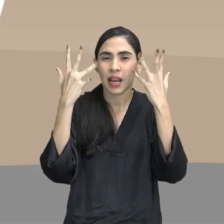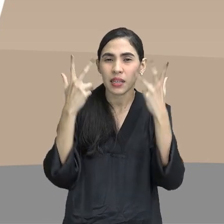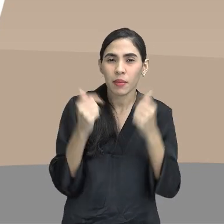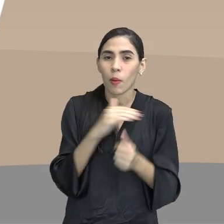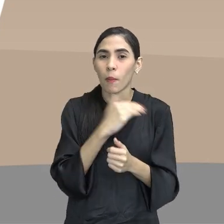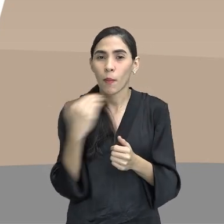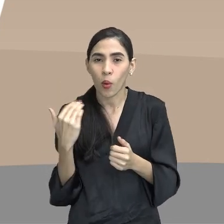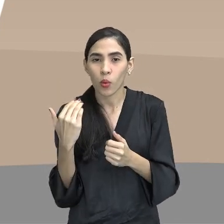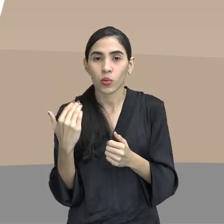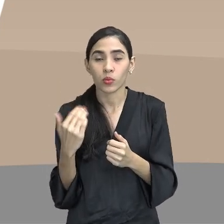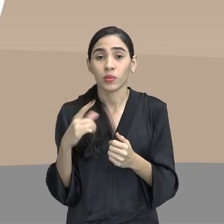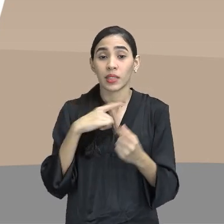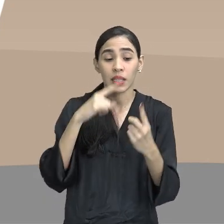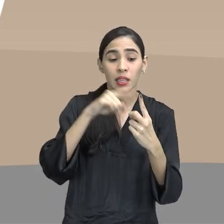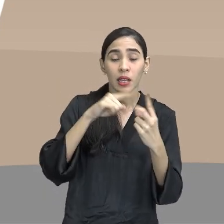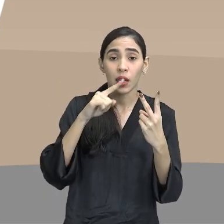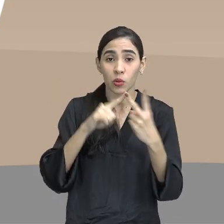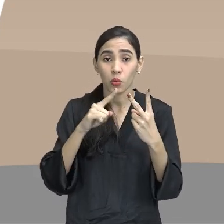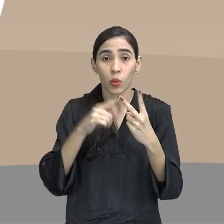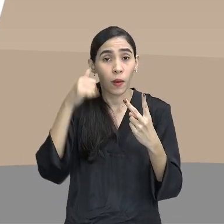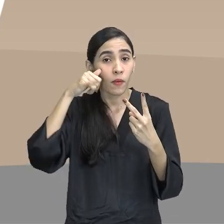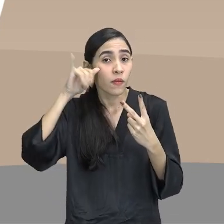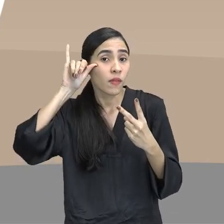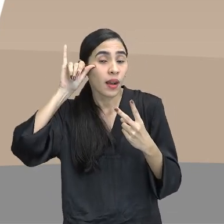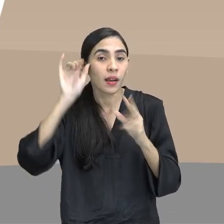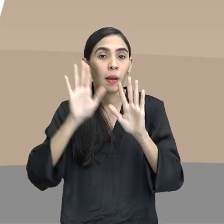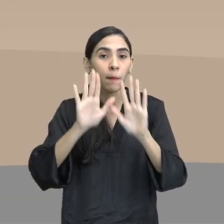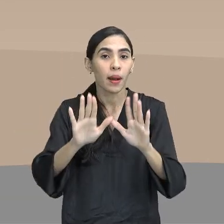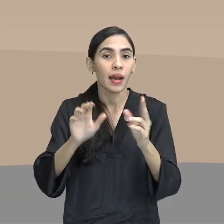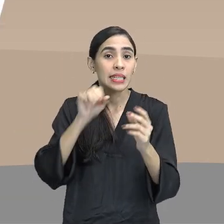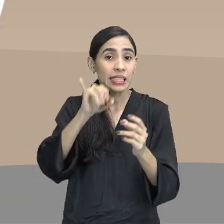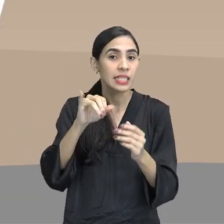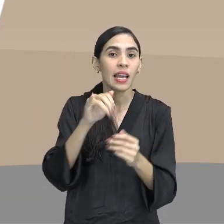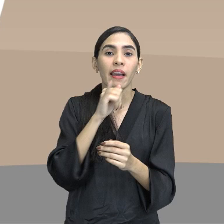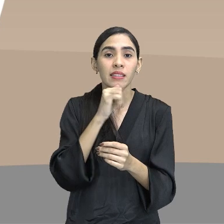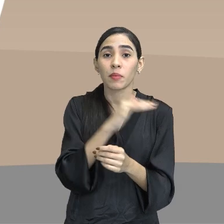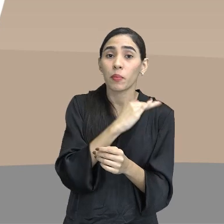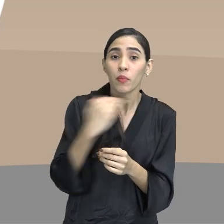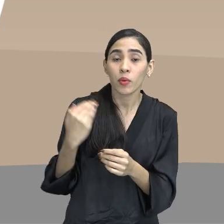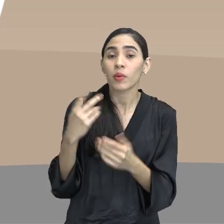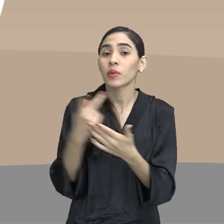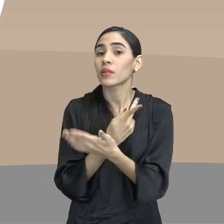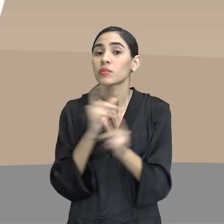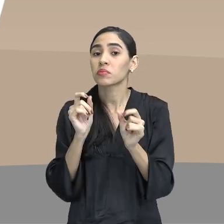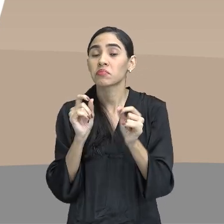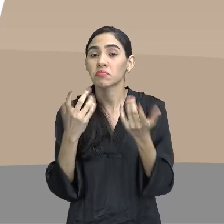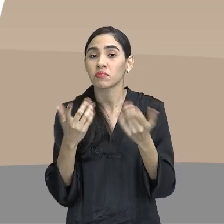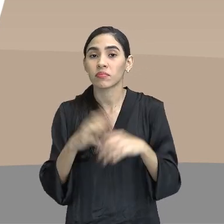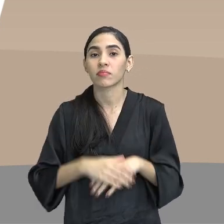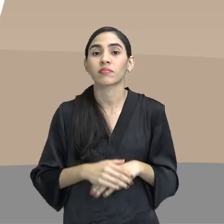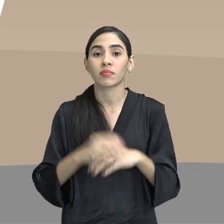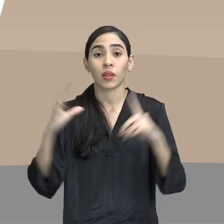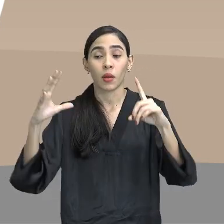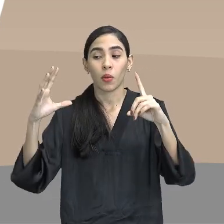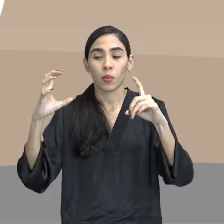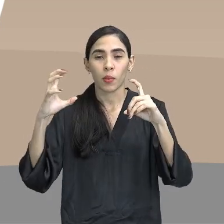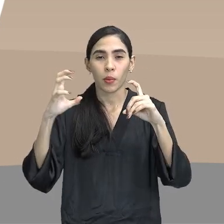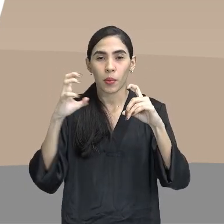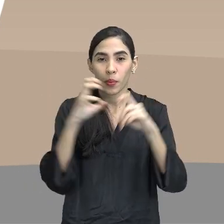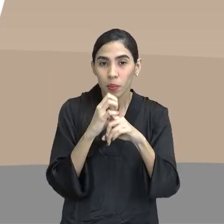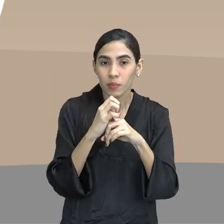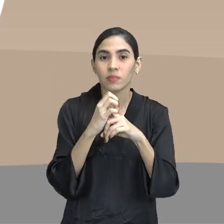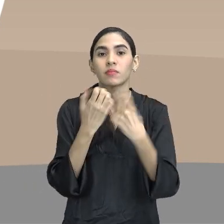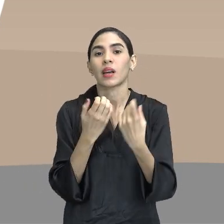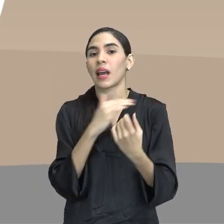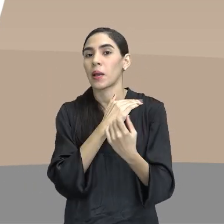uma vaca, né, duas no caso, mas se uma dessas aí morrer, o que vai acontecer, né? Ela vai entrar em decomposição. Essa